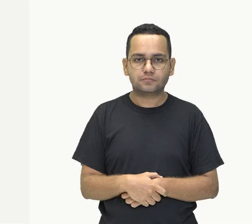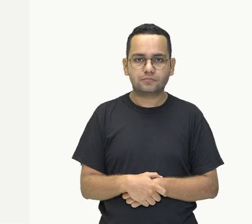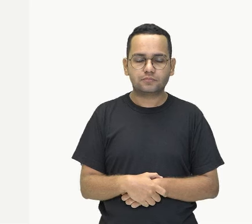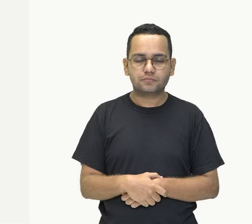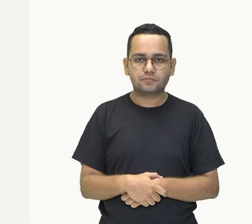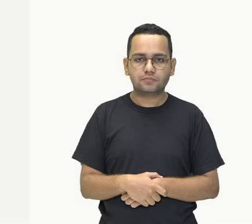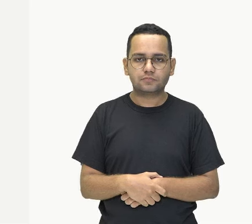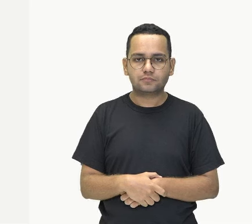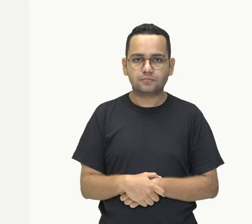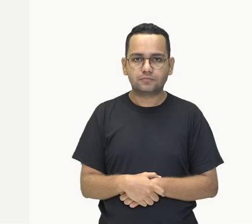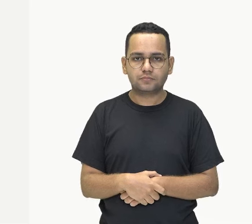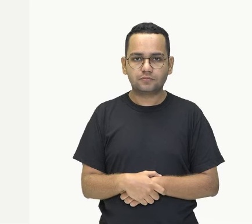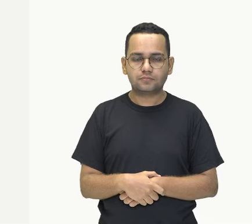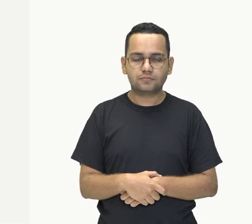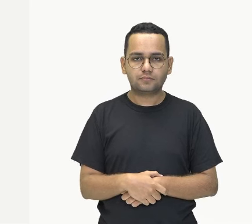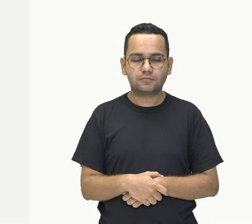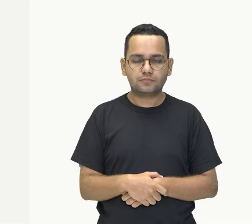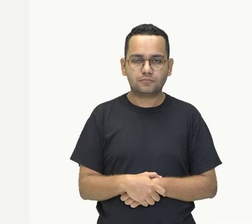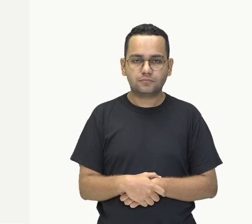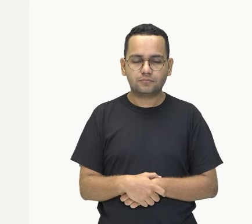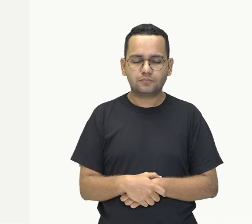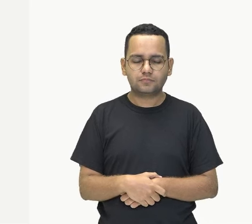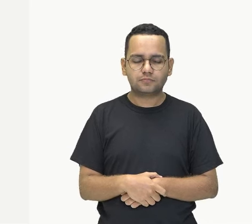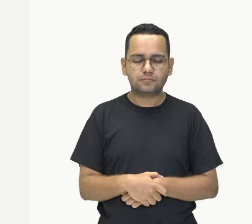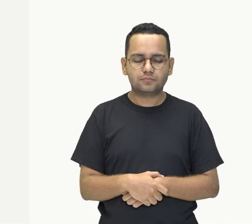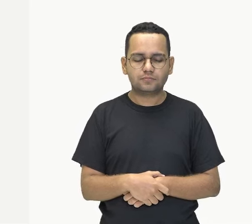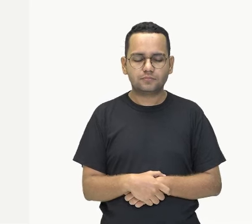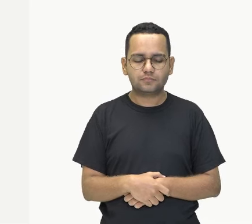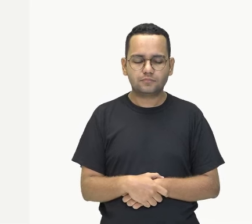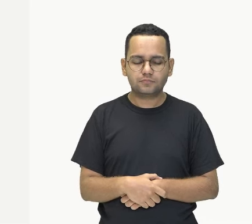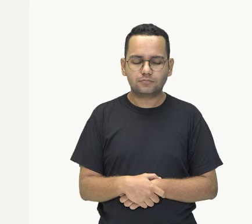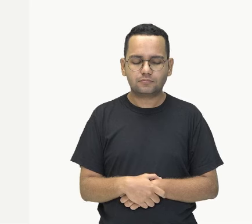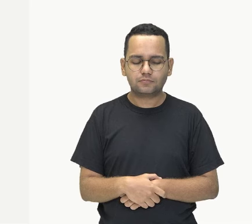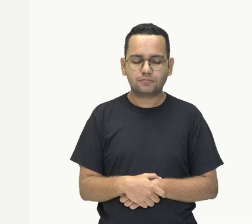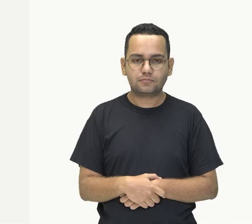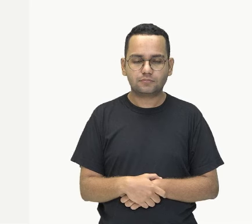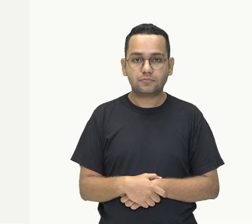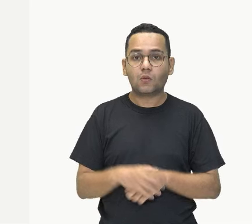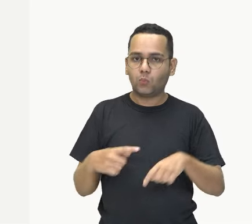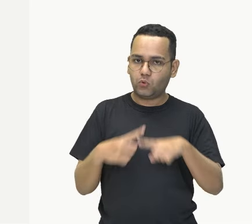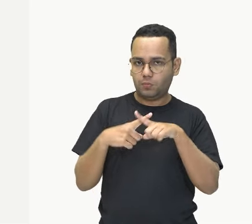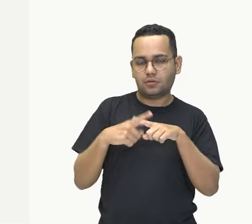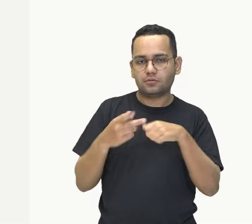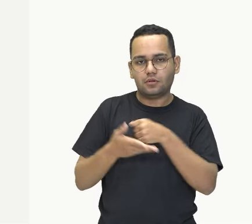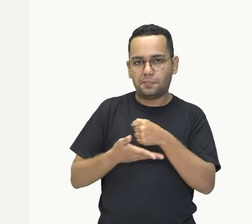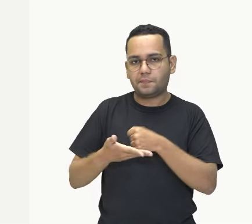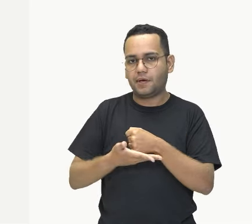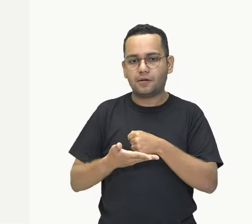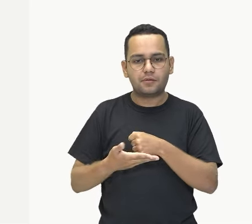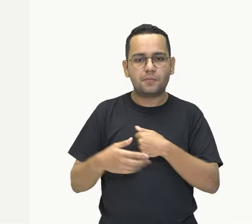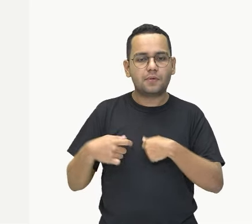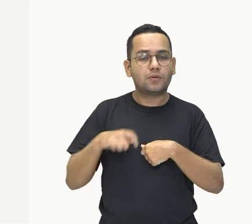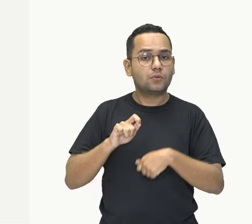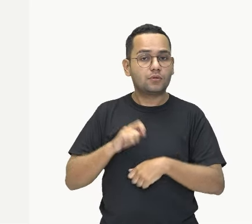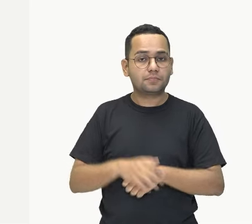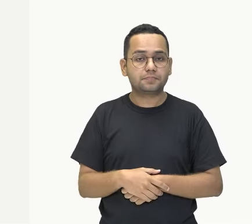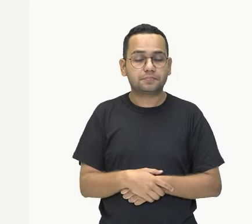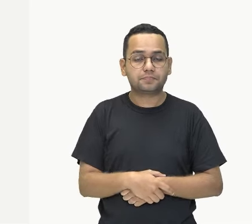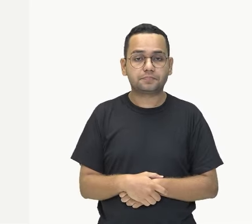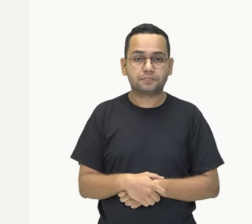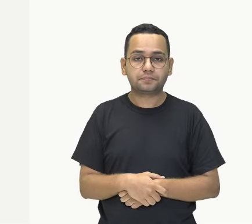Ok? E agora eu tenho ó, multiplicação de potência de mesma base. Multiplicação de